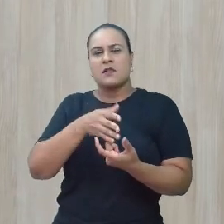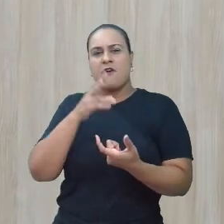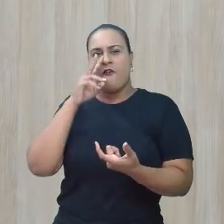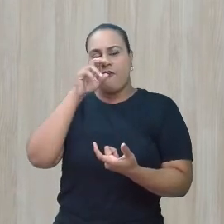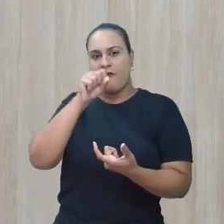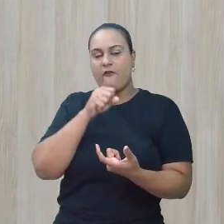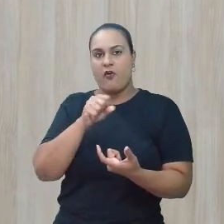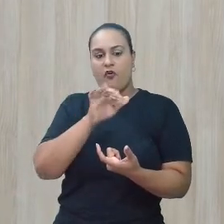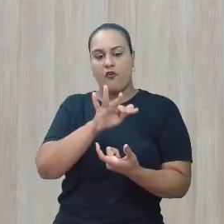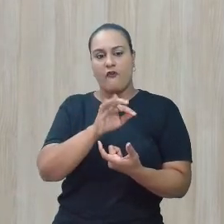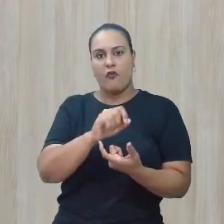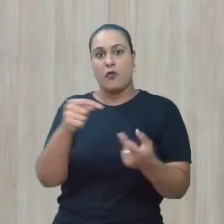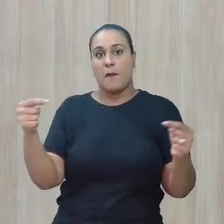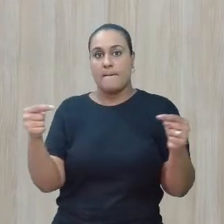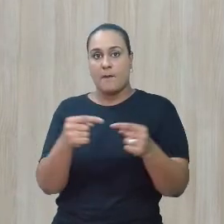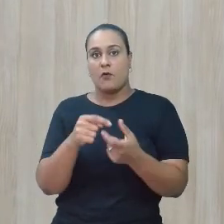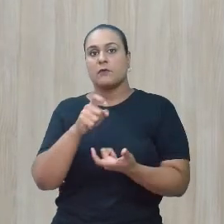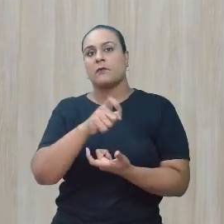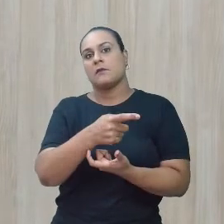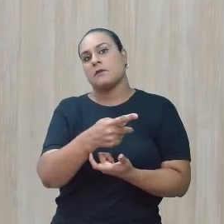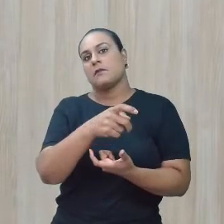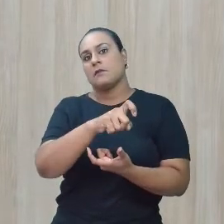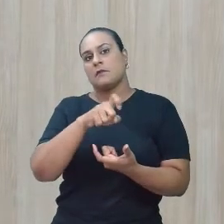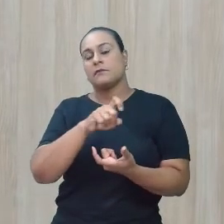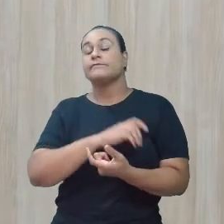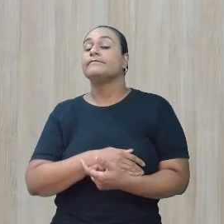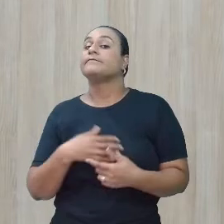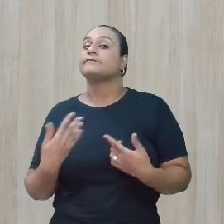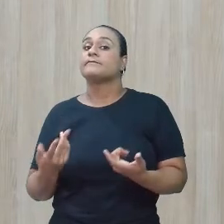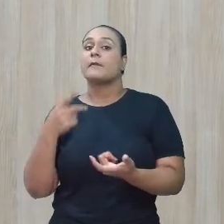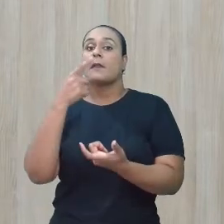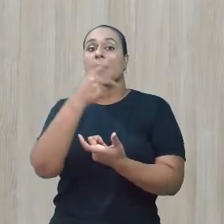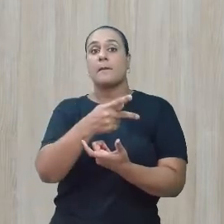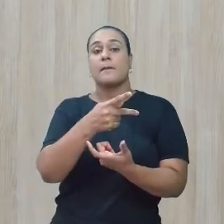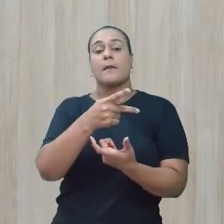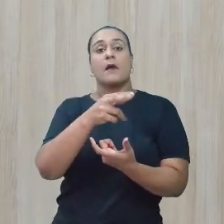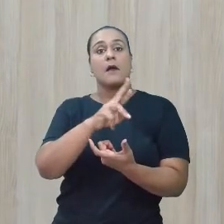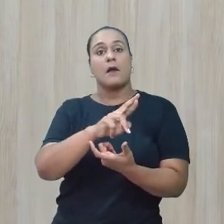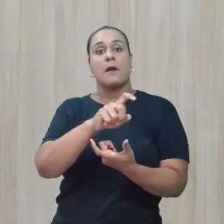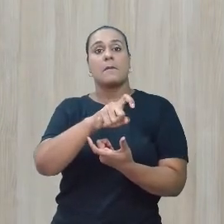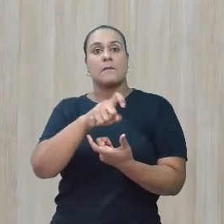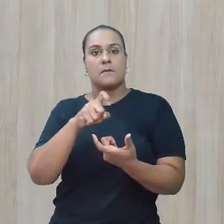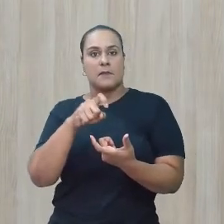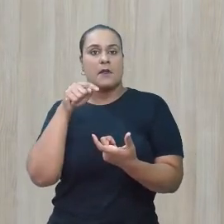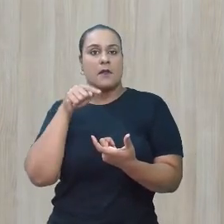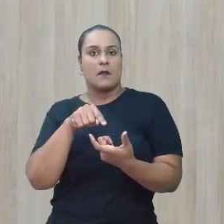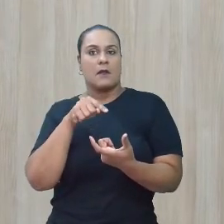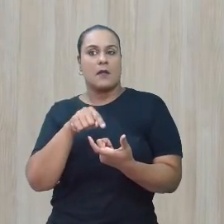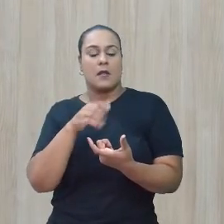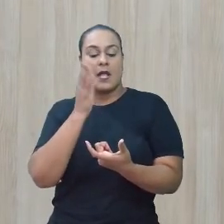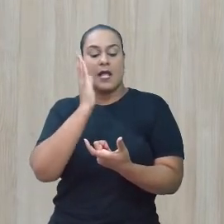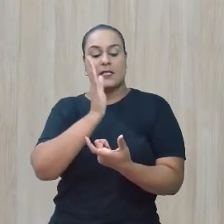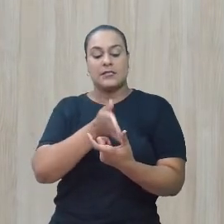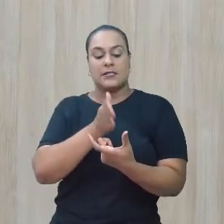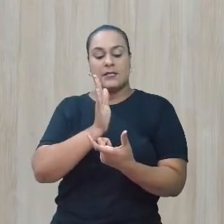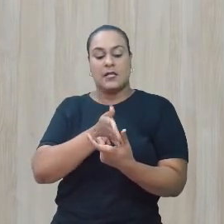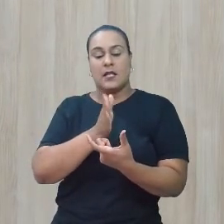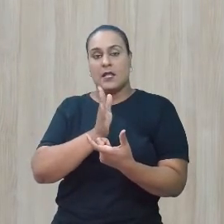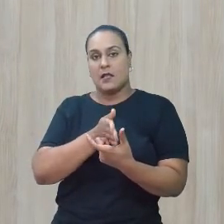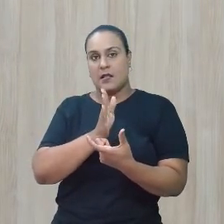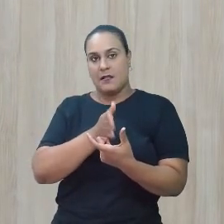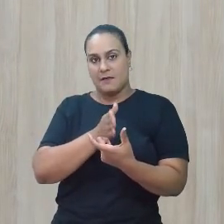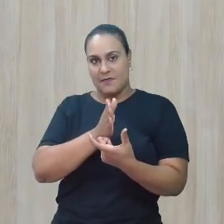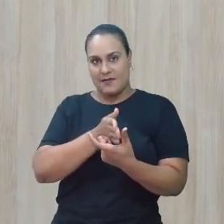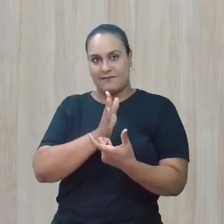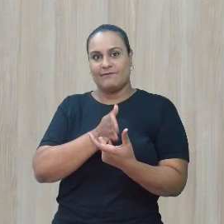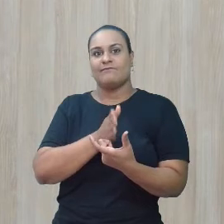palavra é uma palavra paroxítona. E a palavra proparoxítona é quando a sílaba tônica da